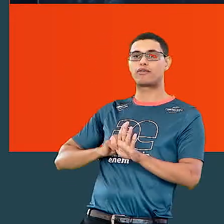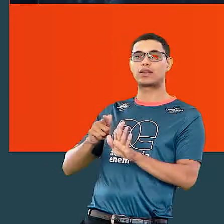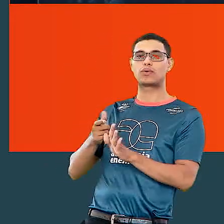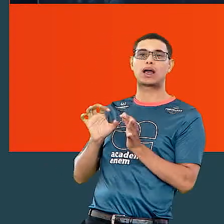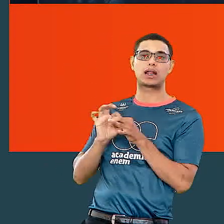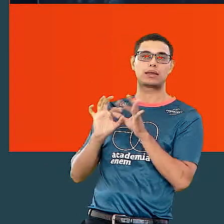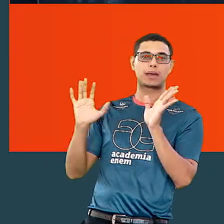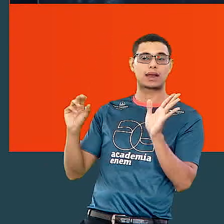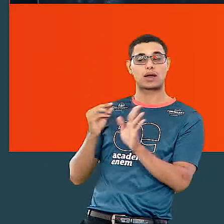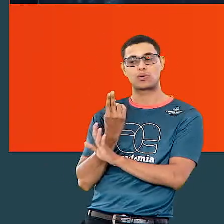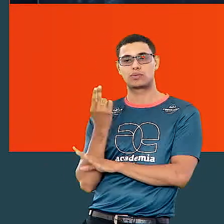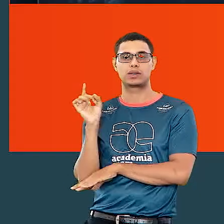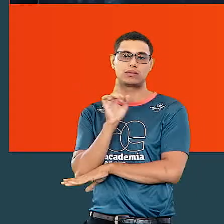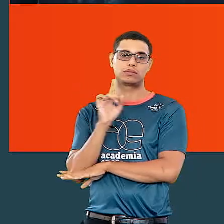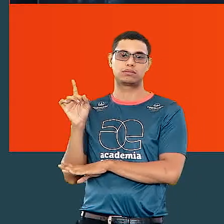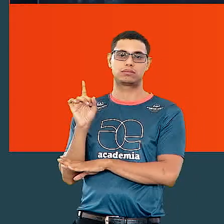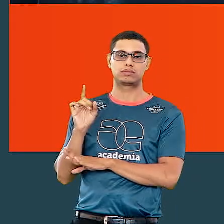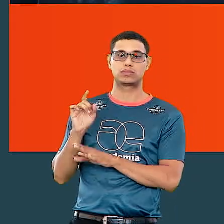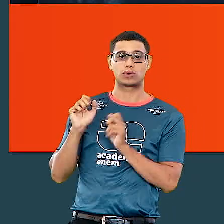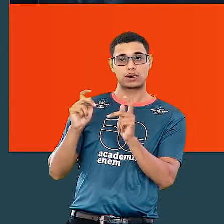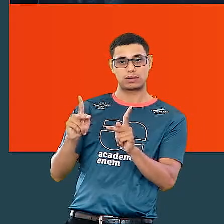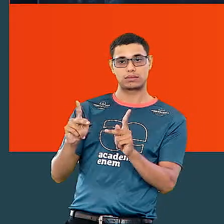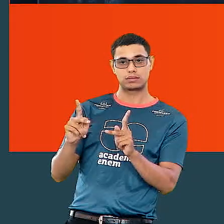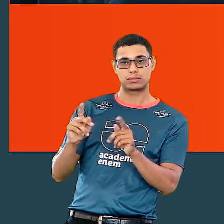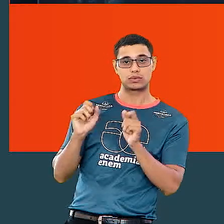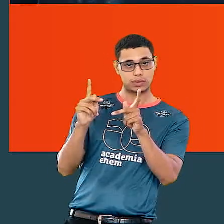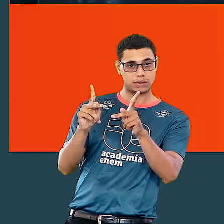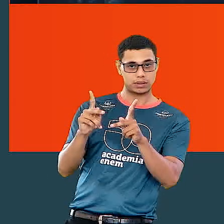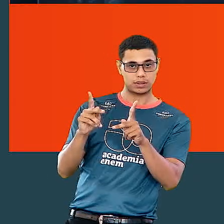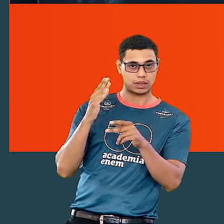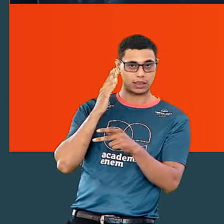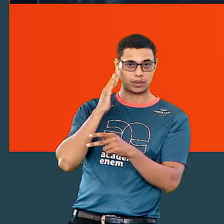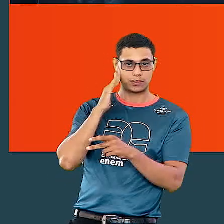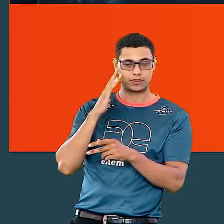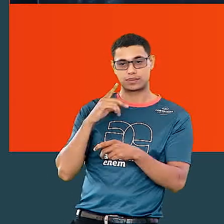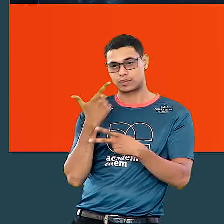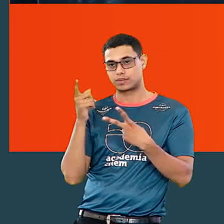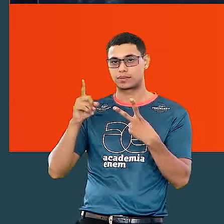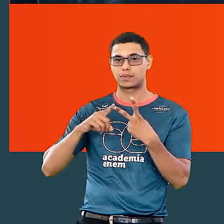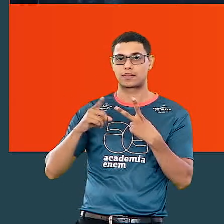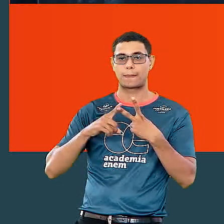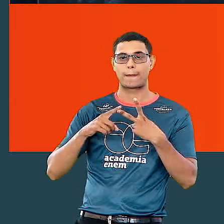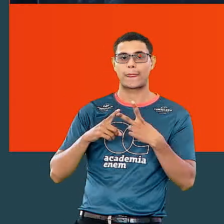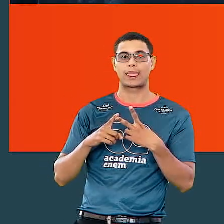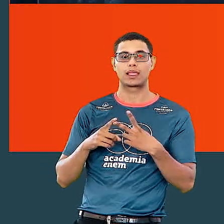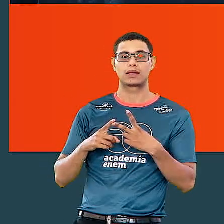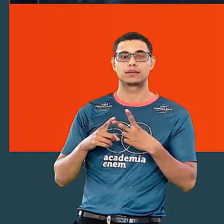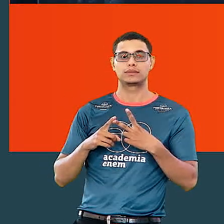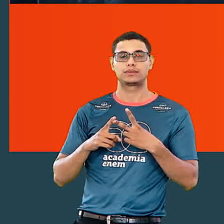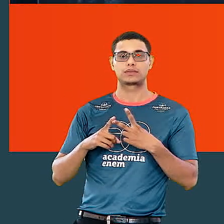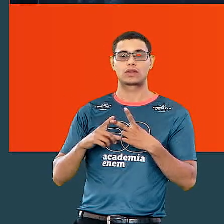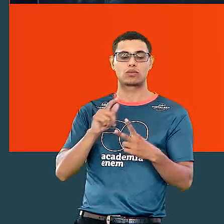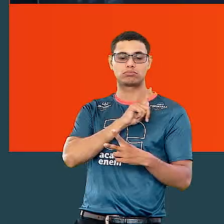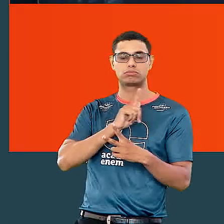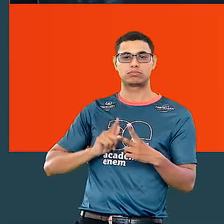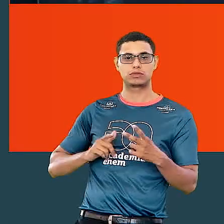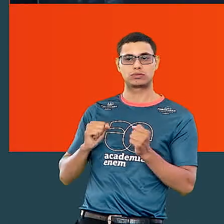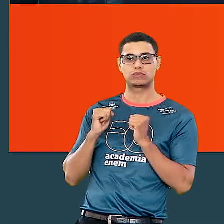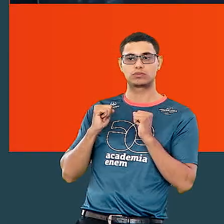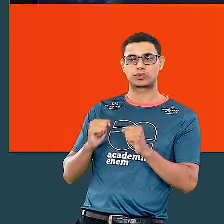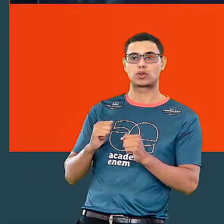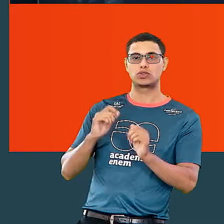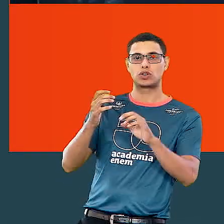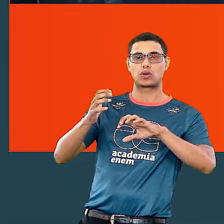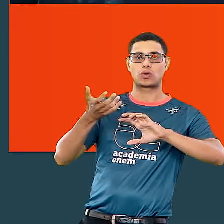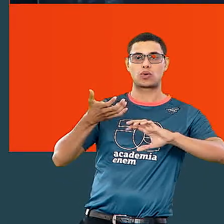ou não pode. Censura prévia. Show? Beleza? Segunda coisa, o governo pode fechar o